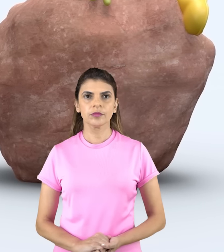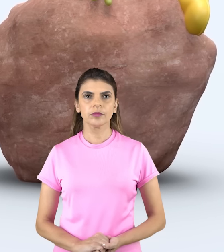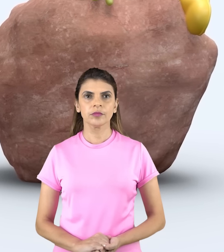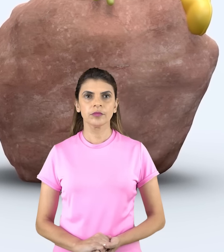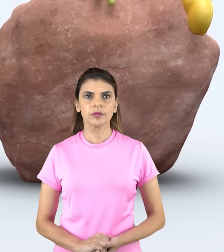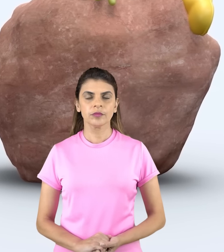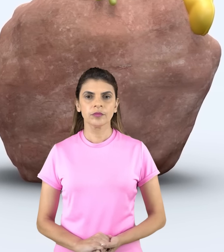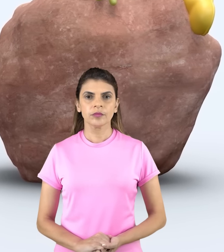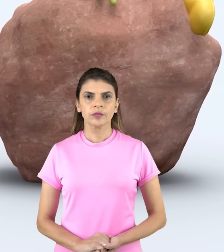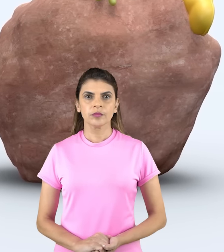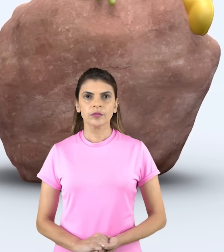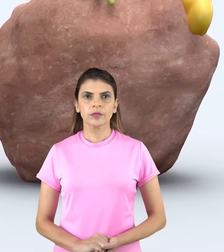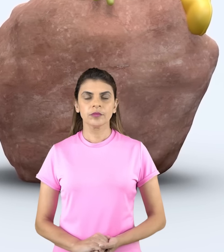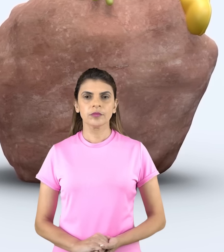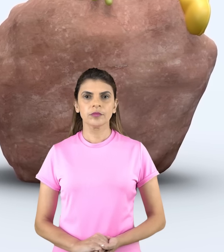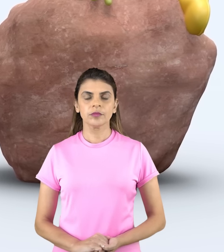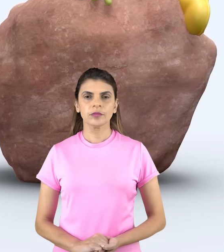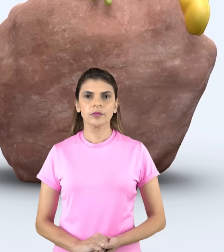Oh